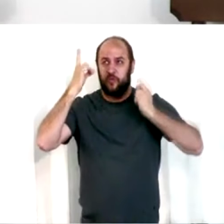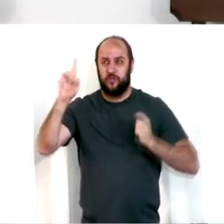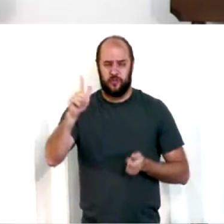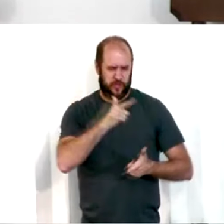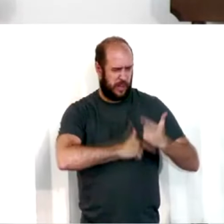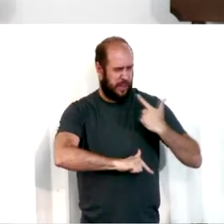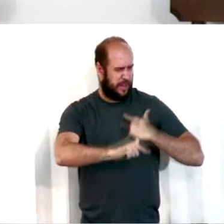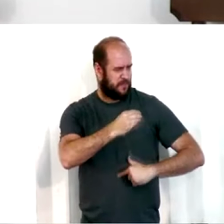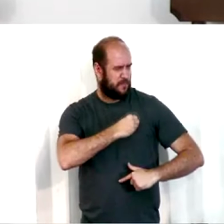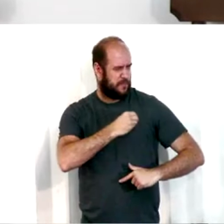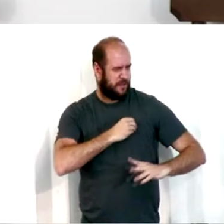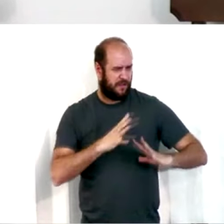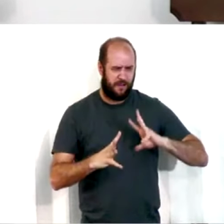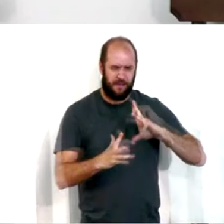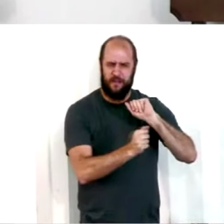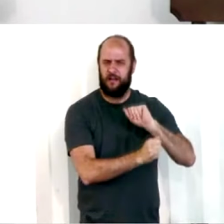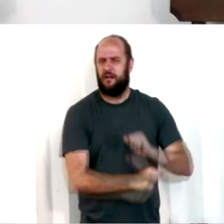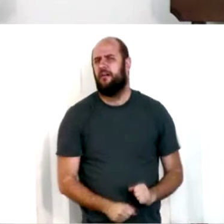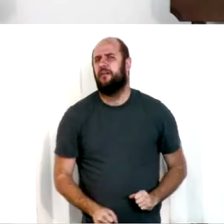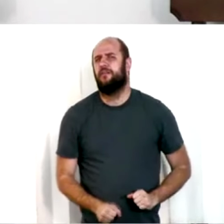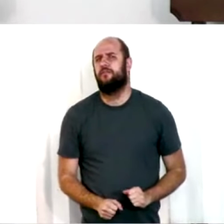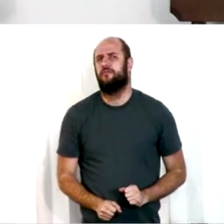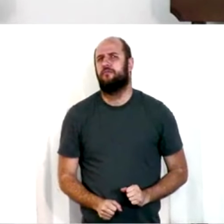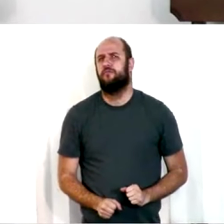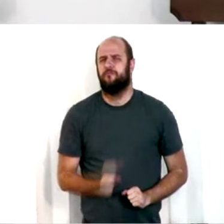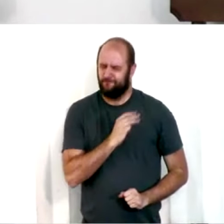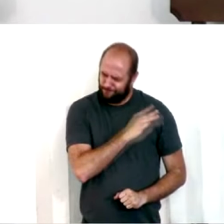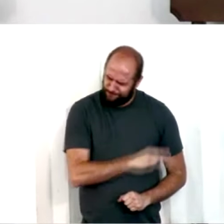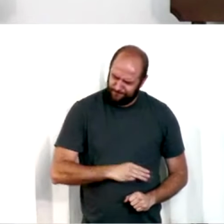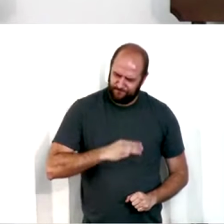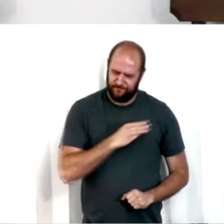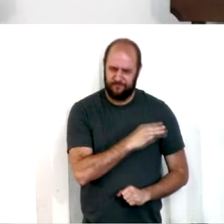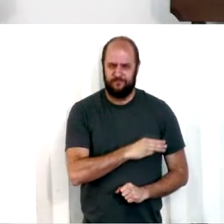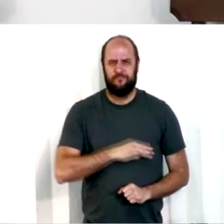do mundo. Ele é o Messias